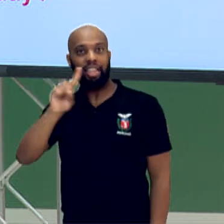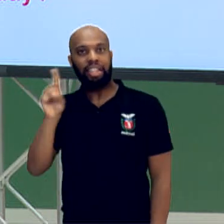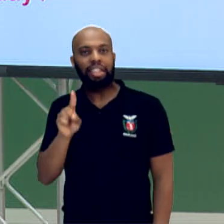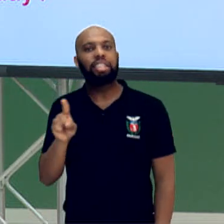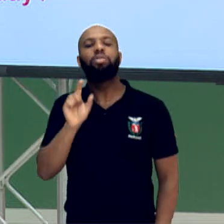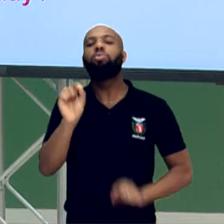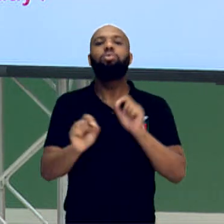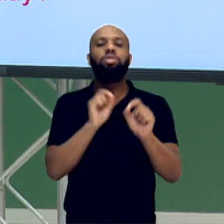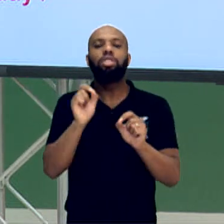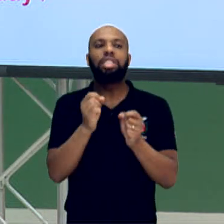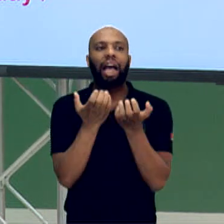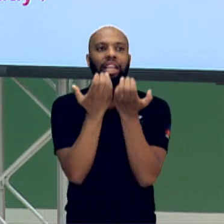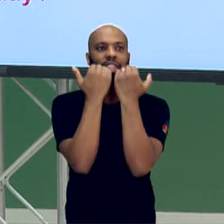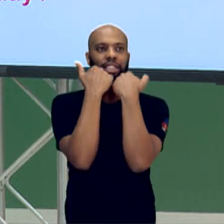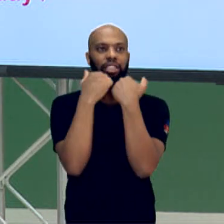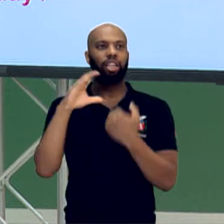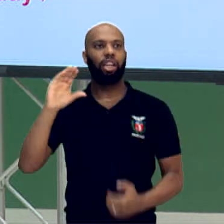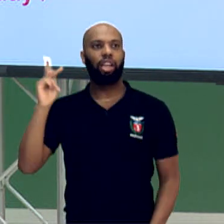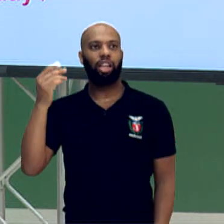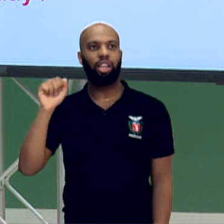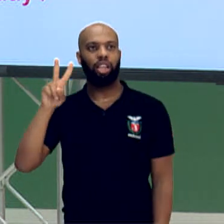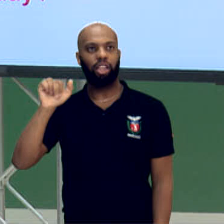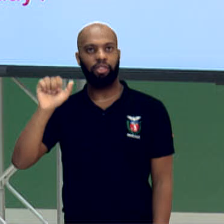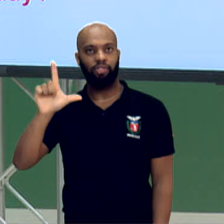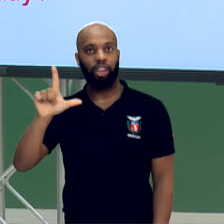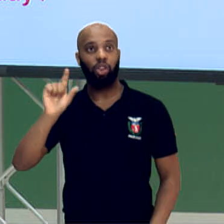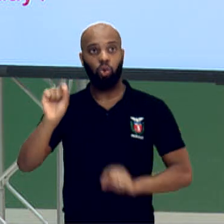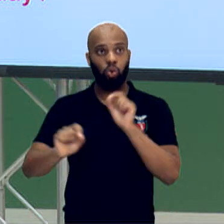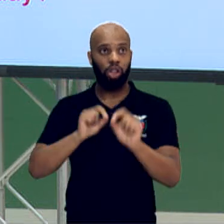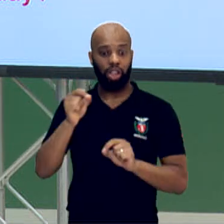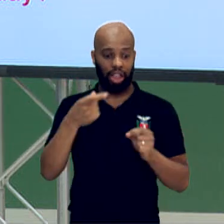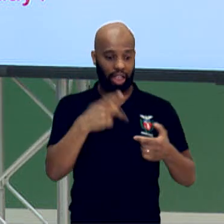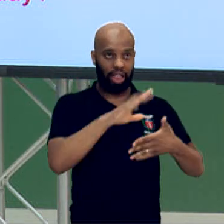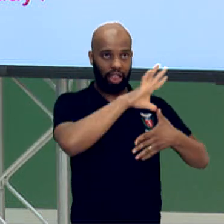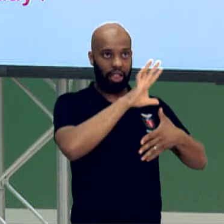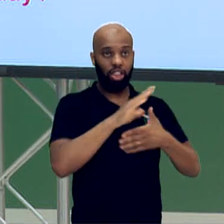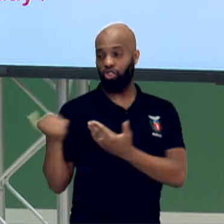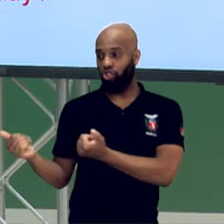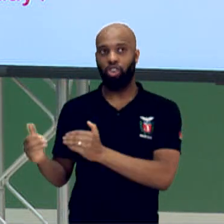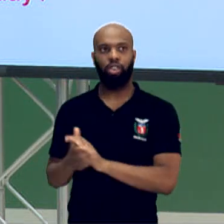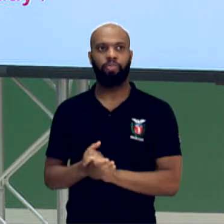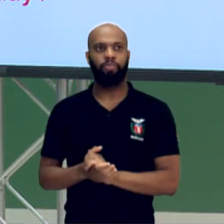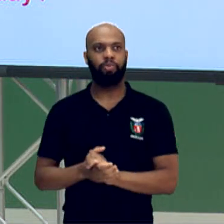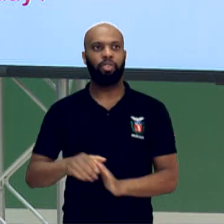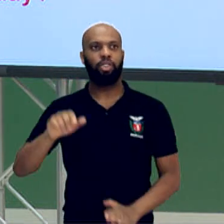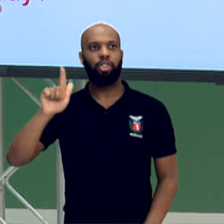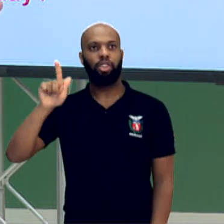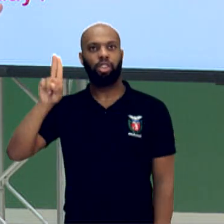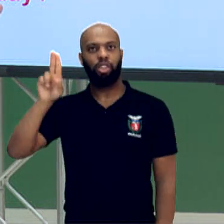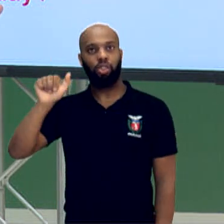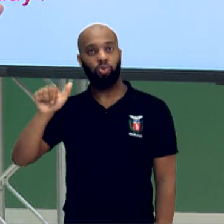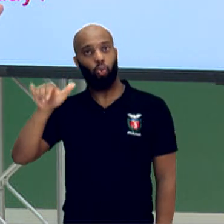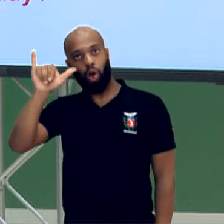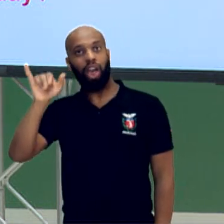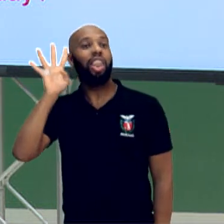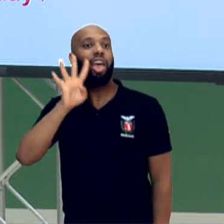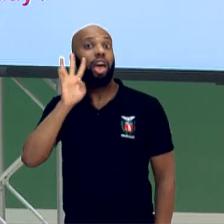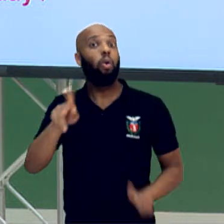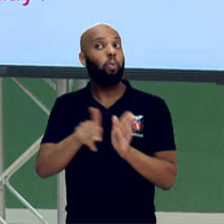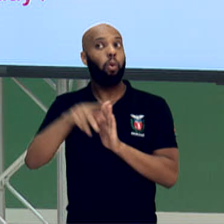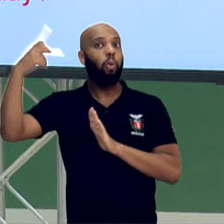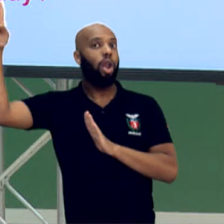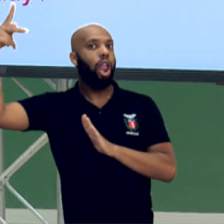Milho. Chaval, na América, pibe, jovem. Guai, que chévere, que guai, que legal, na